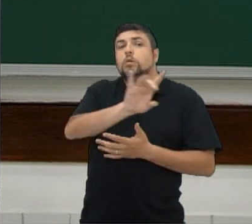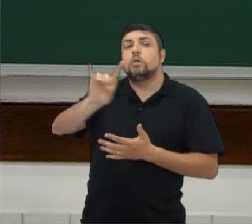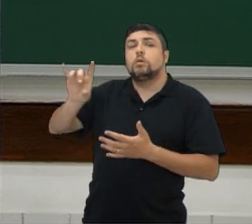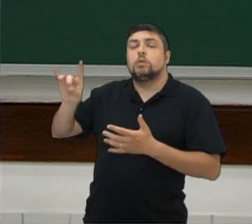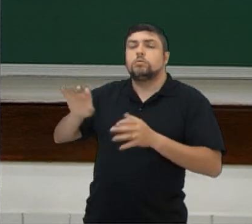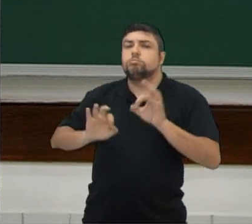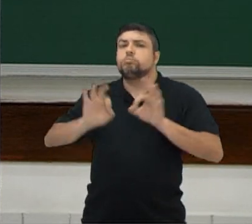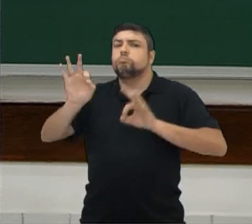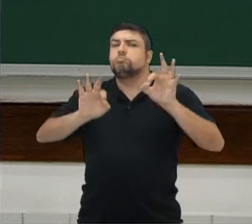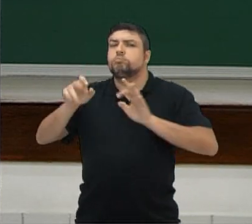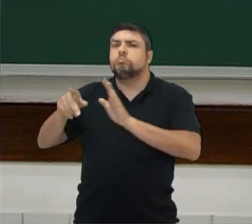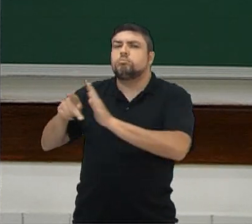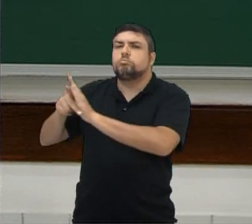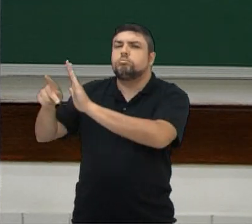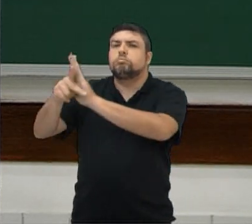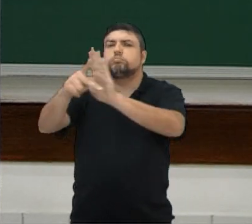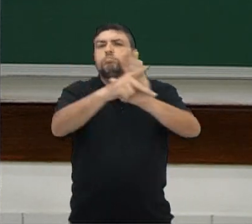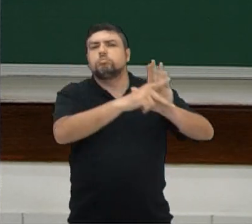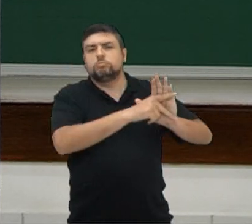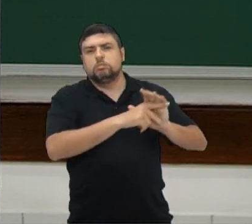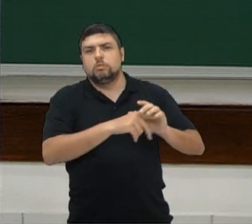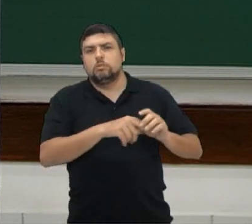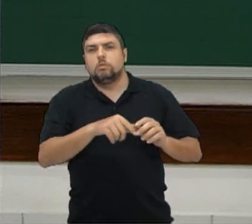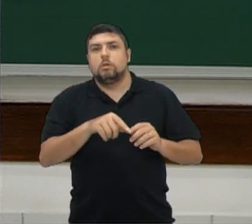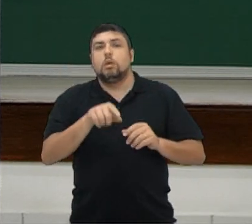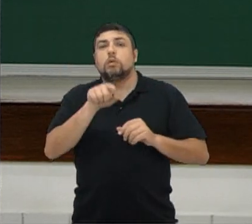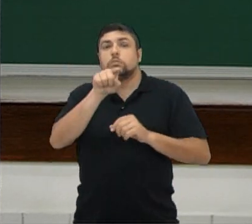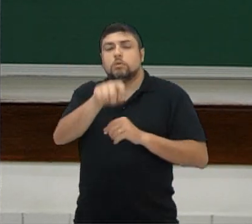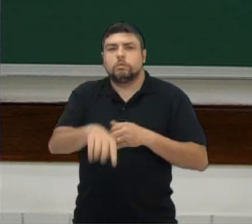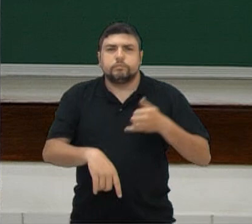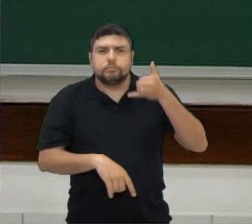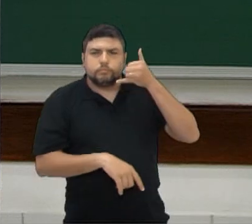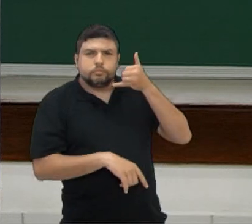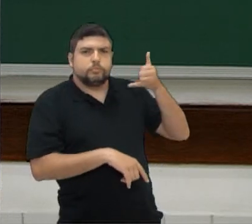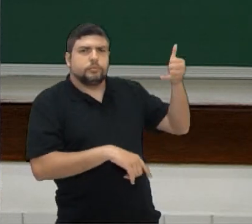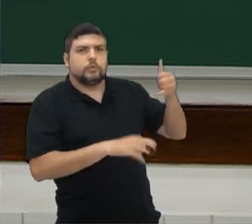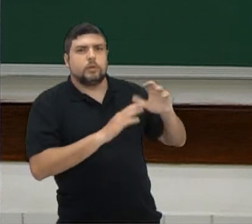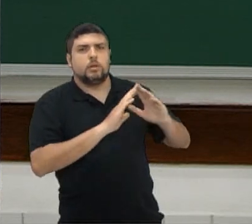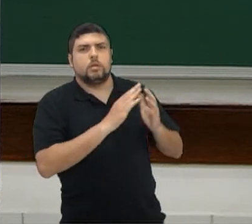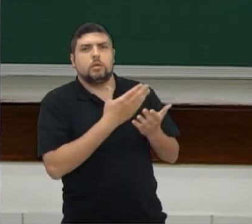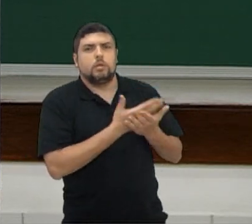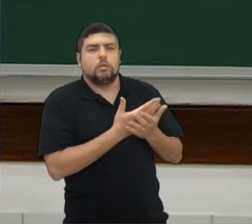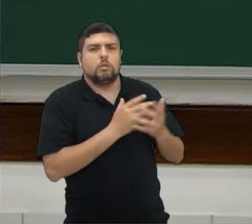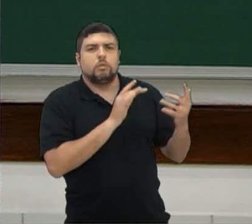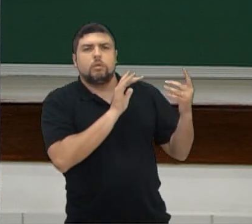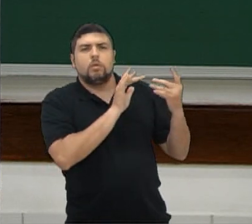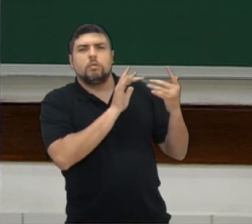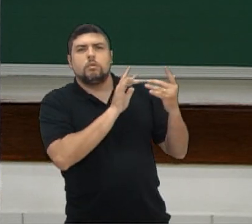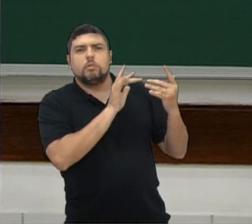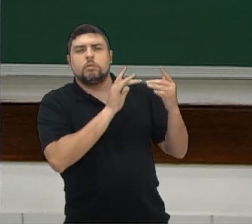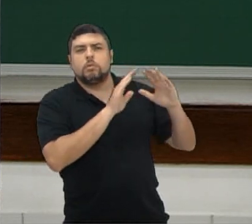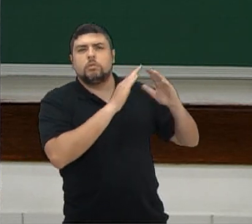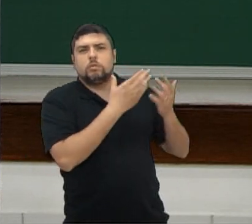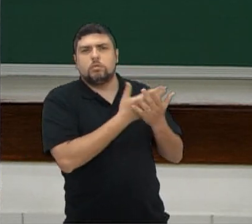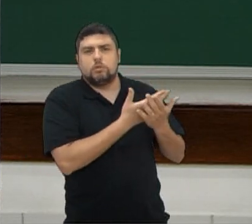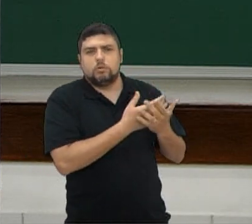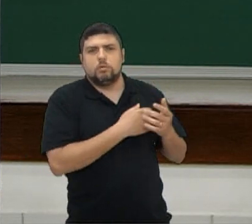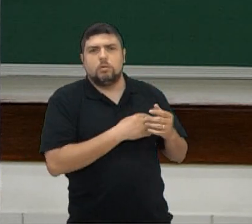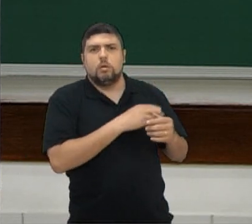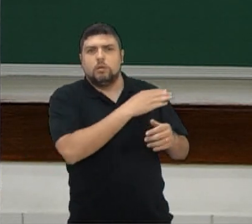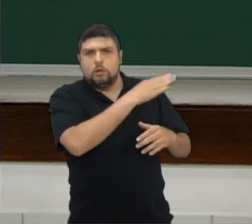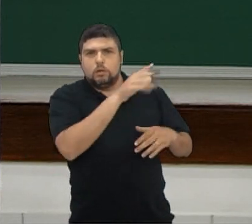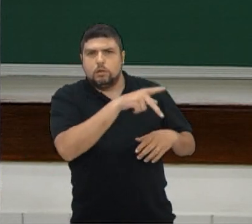vocês vão fazer para se informar, né, para realizar as atividades e entregar, porque os professores também têm prazos para cumprir com fechamento de notas e tudo